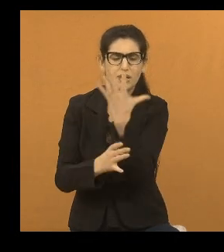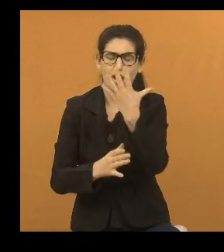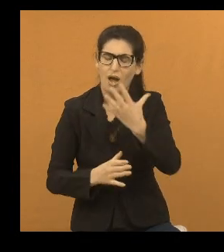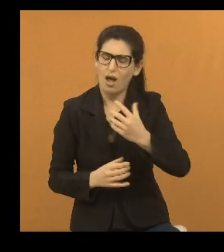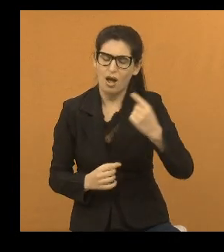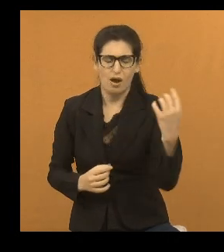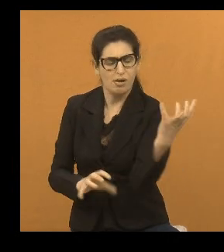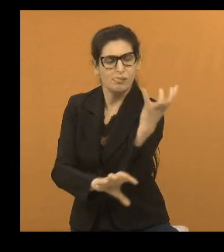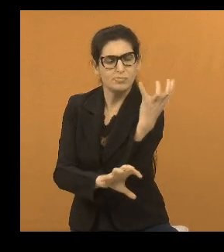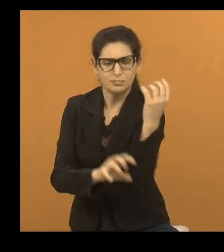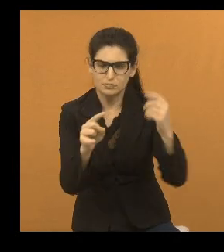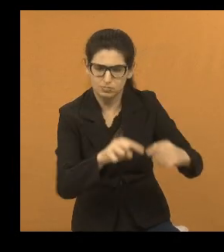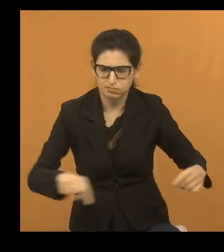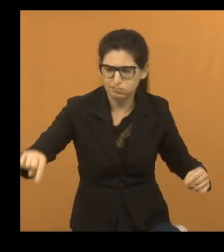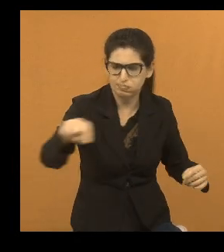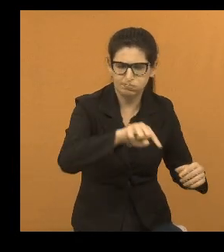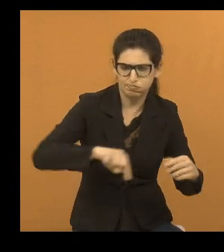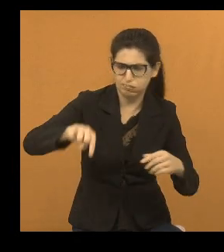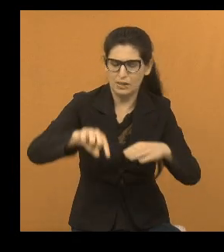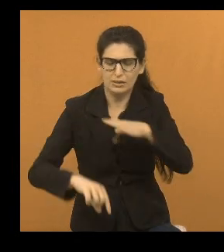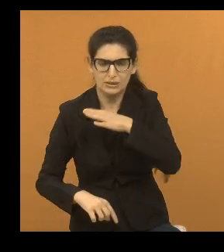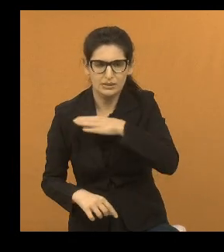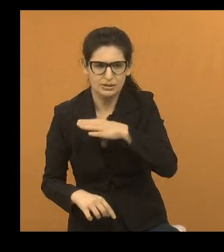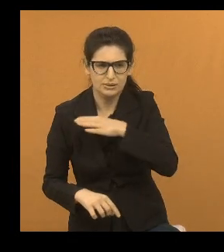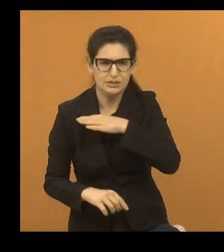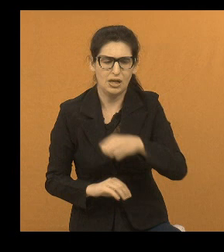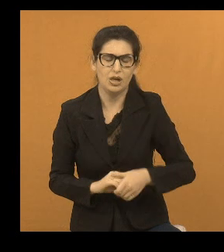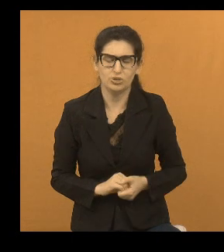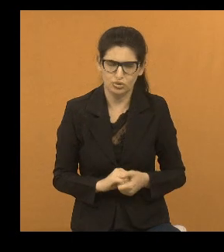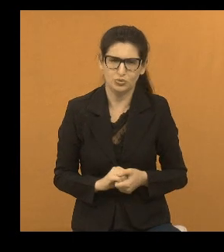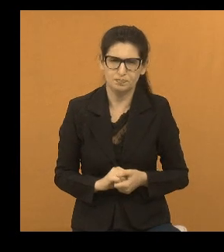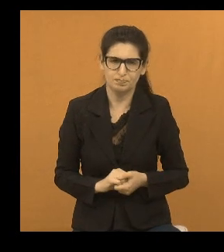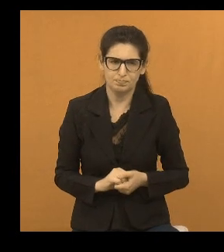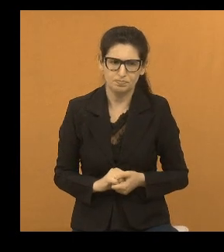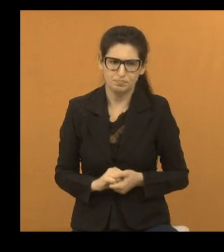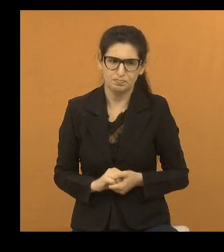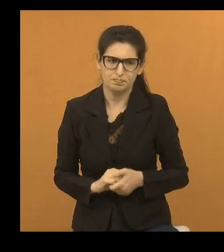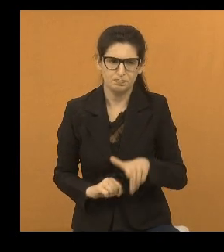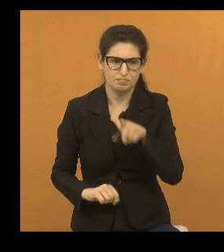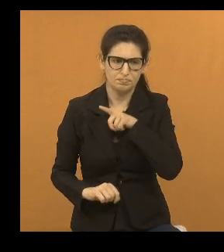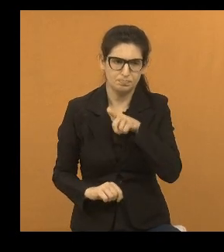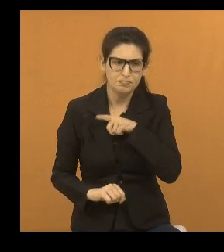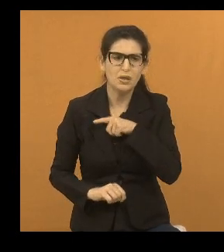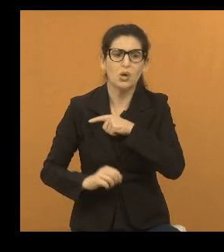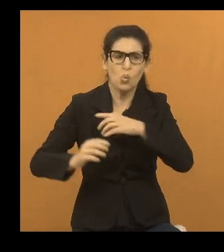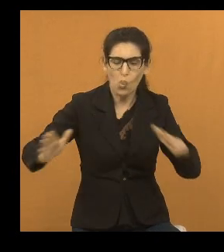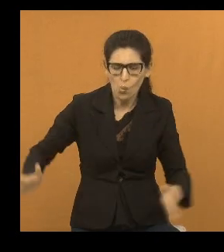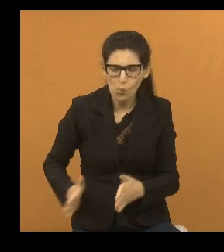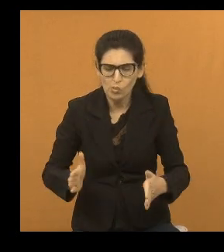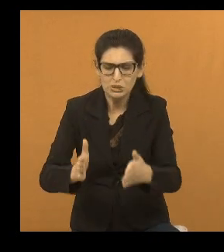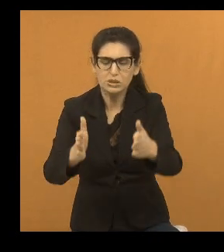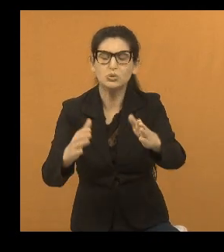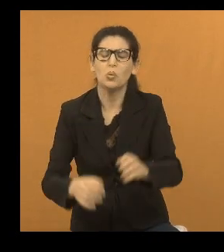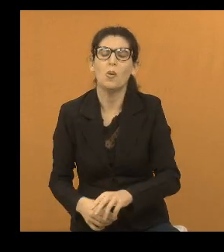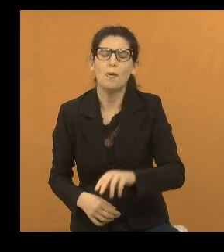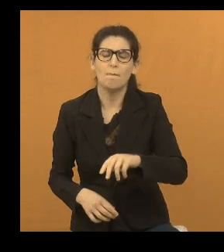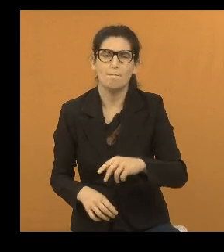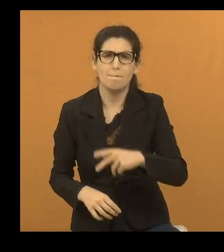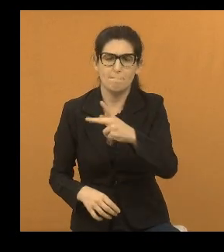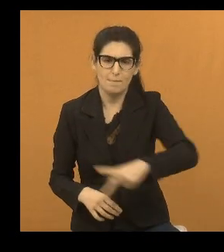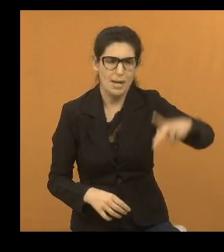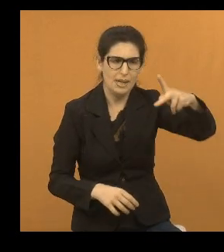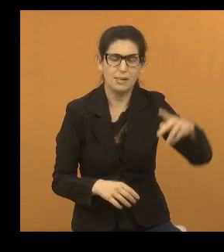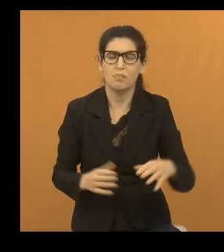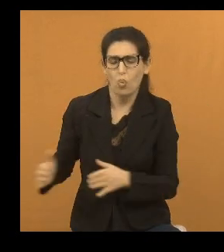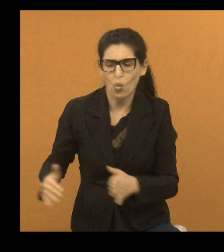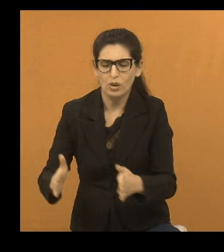urbanos. Então, nesse mapinha de localização, a gente tem o Parque Linear do Rio Paraíba, o Parque Linear do Córrego